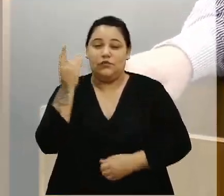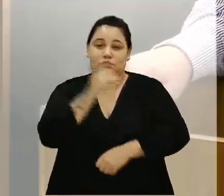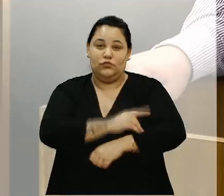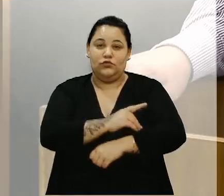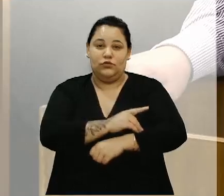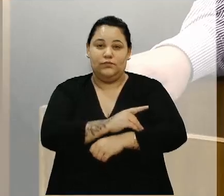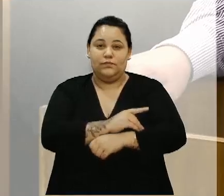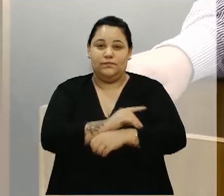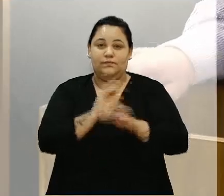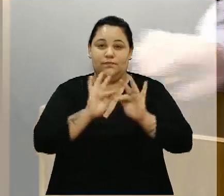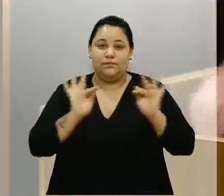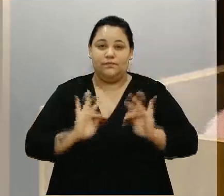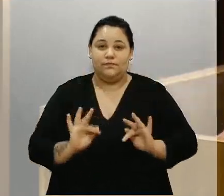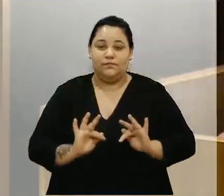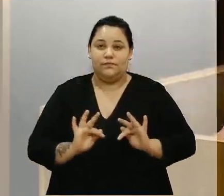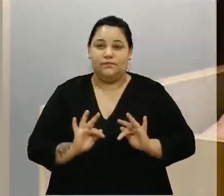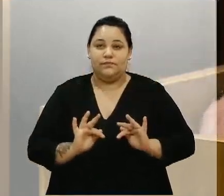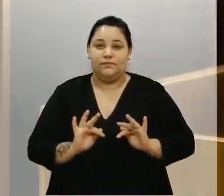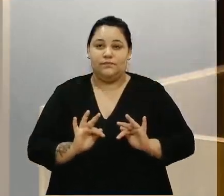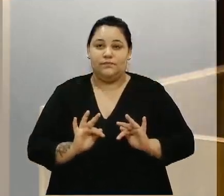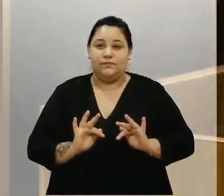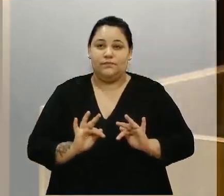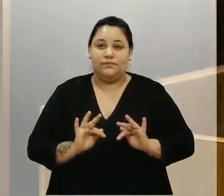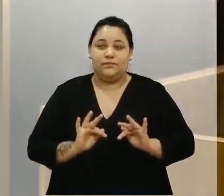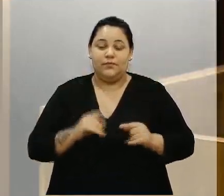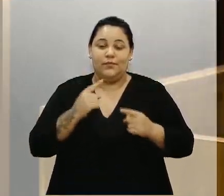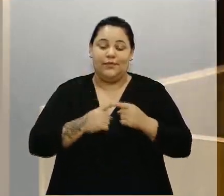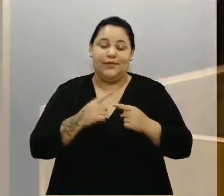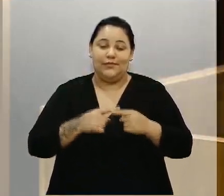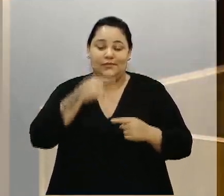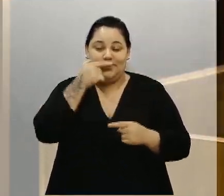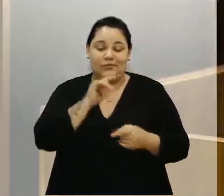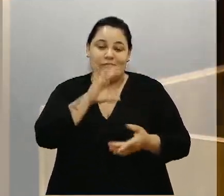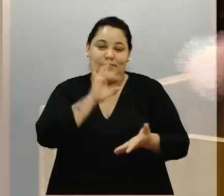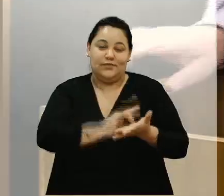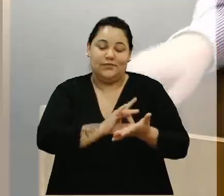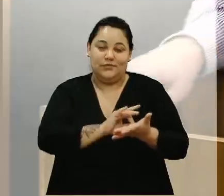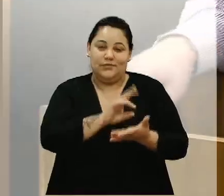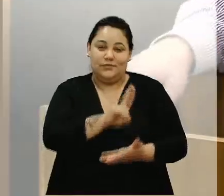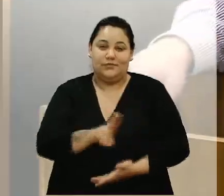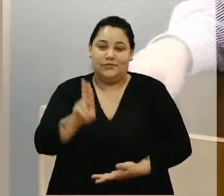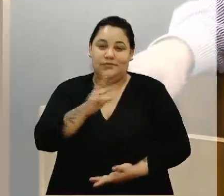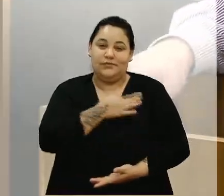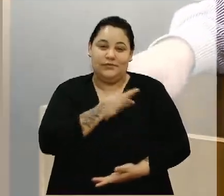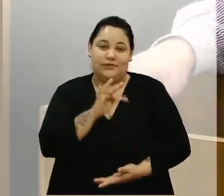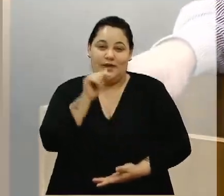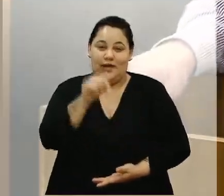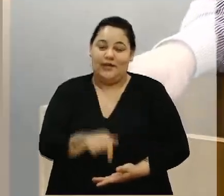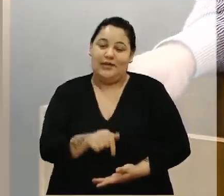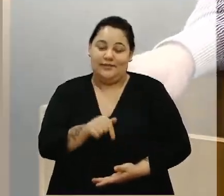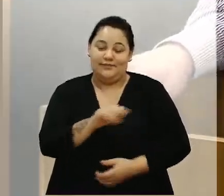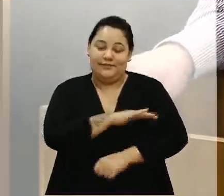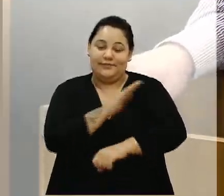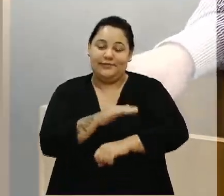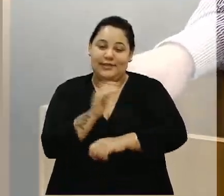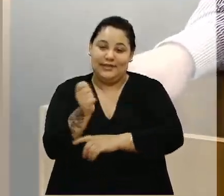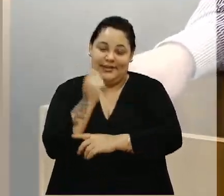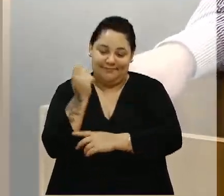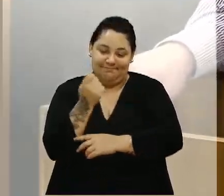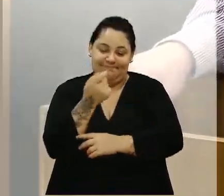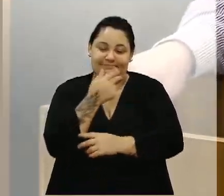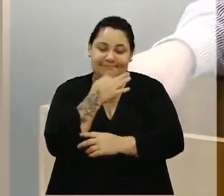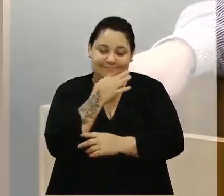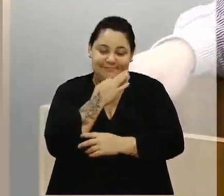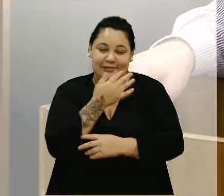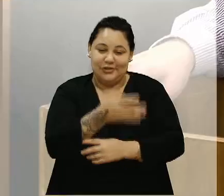alegria, né, por a extensão da Universidade Federal na nossa serra, por que não dizer em Caxias?